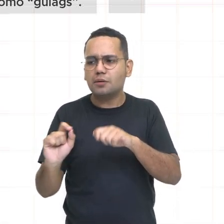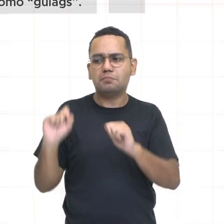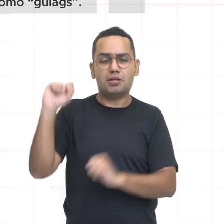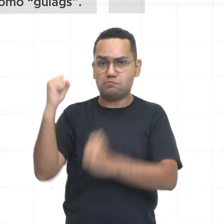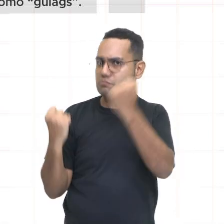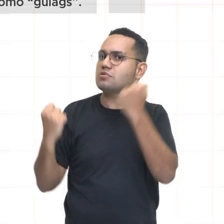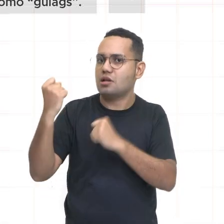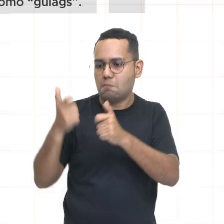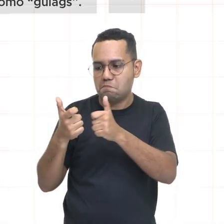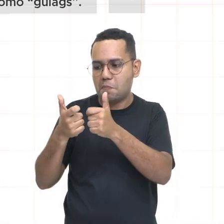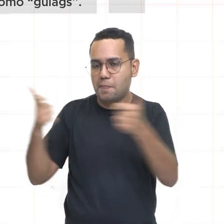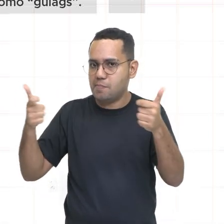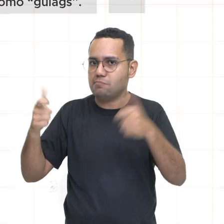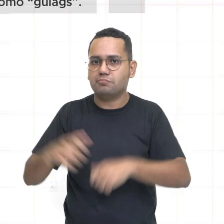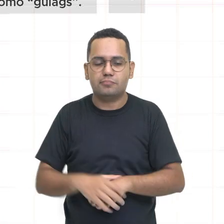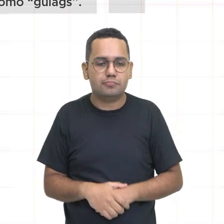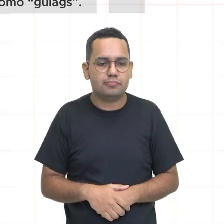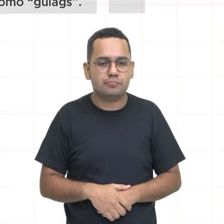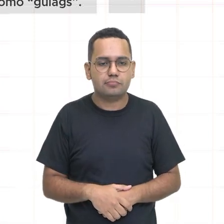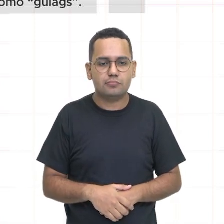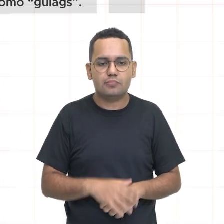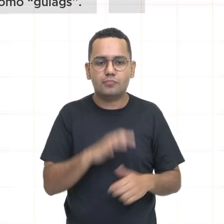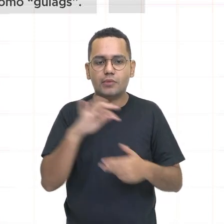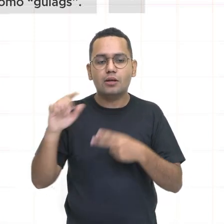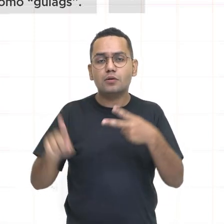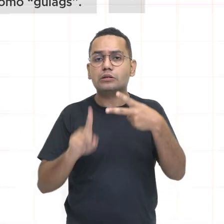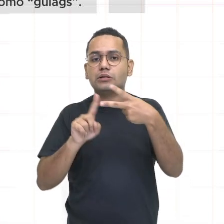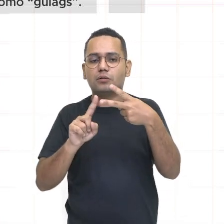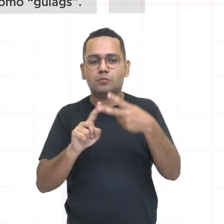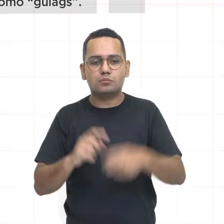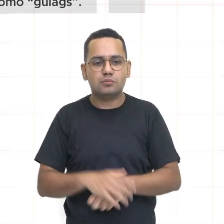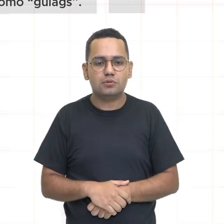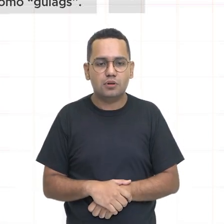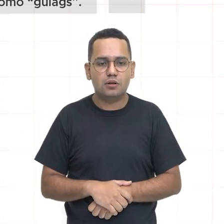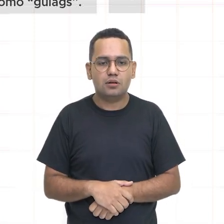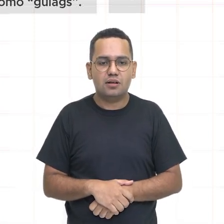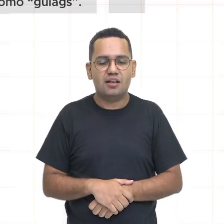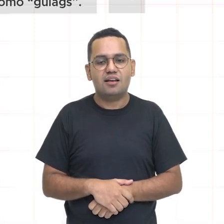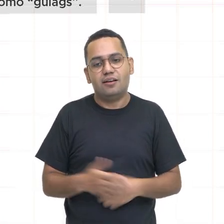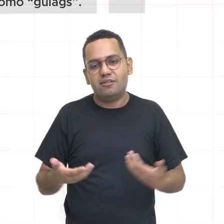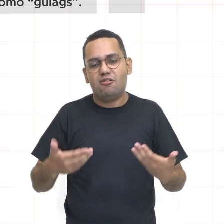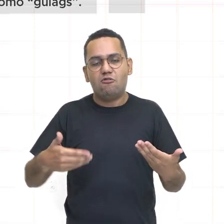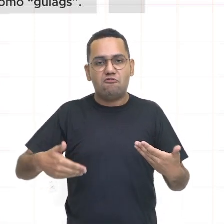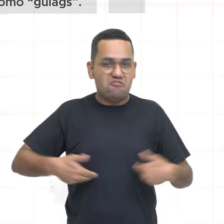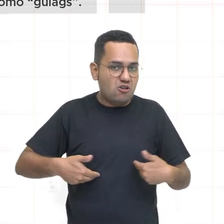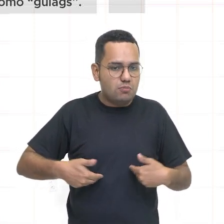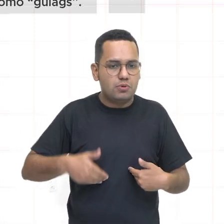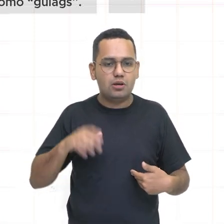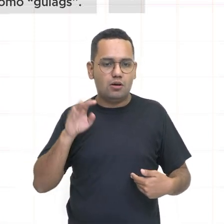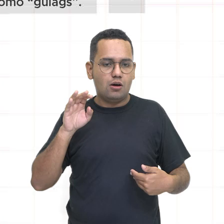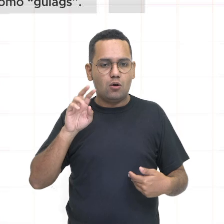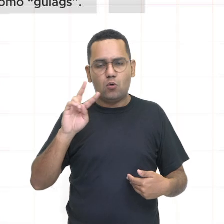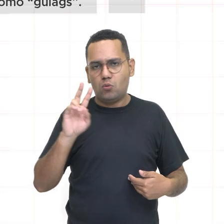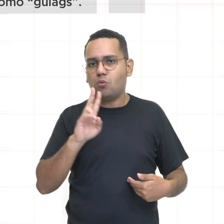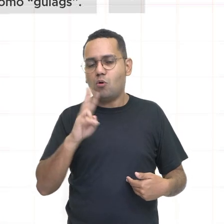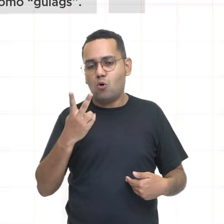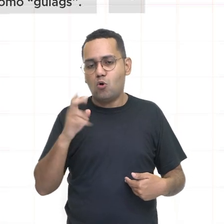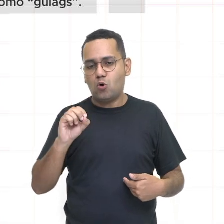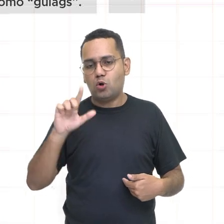industrialização. Nesse sistema também vamos observar a fome, que também é conhecido como Holodomor. O que seria